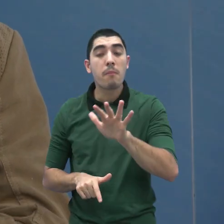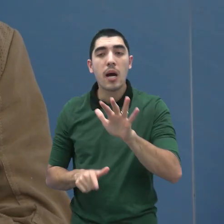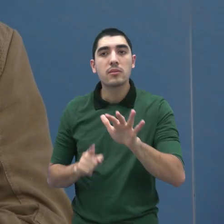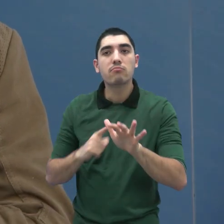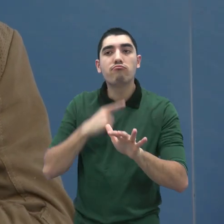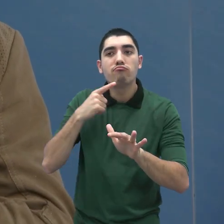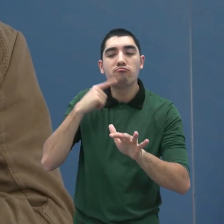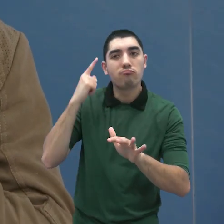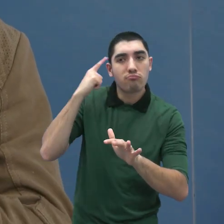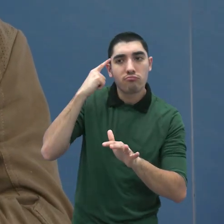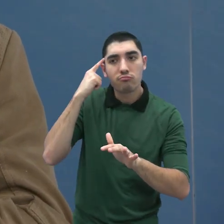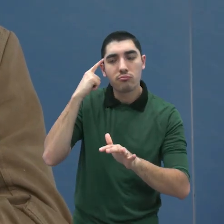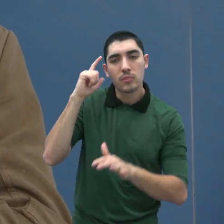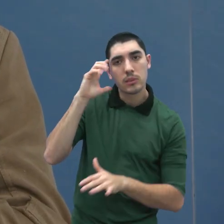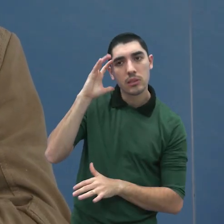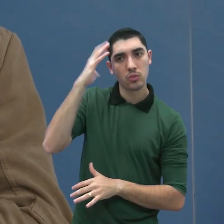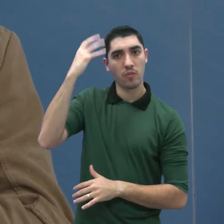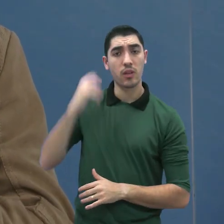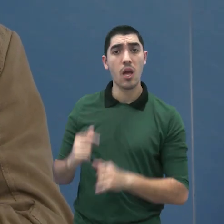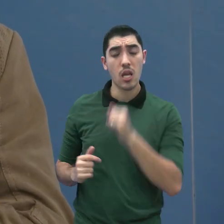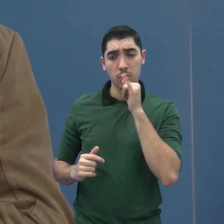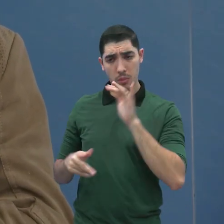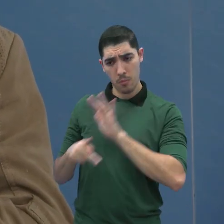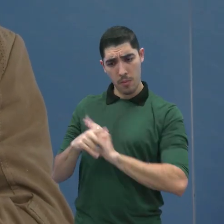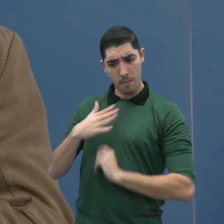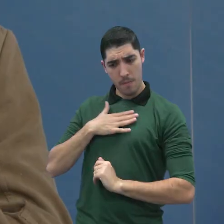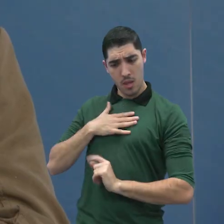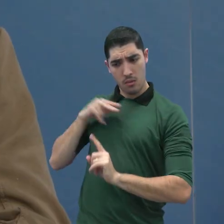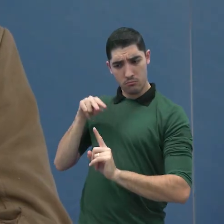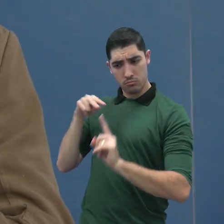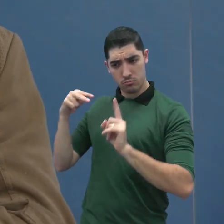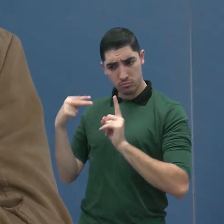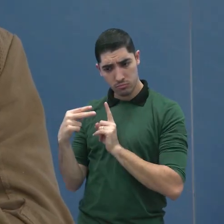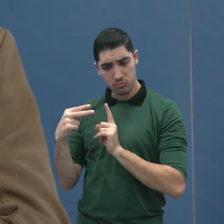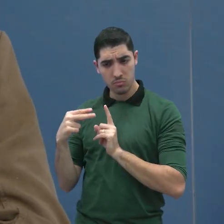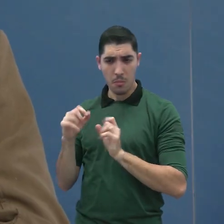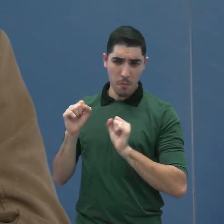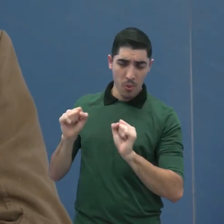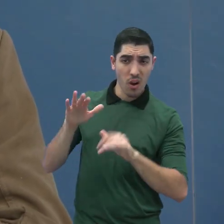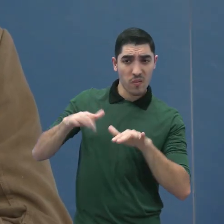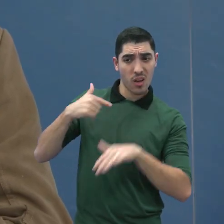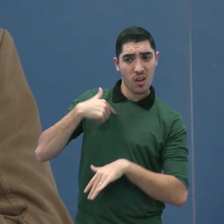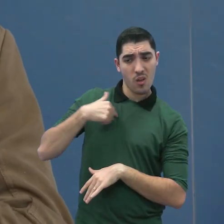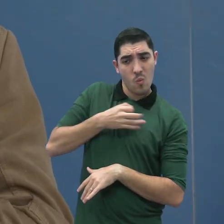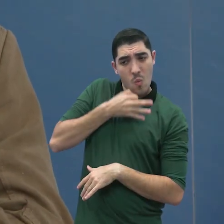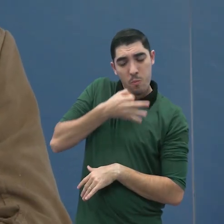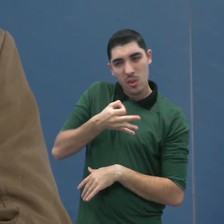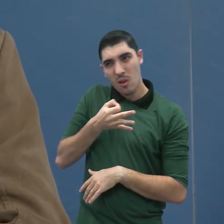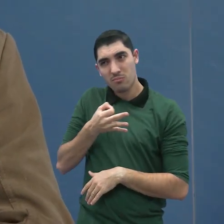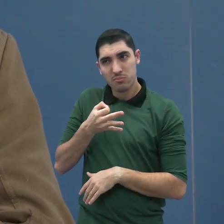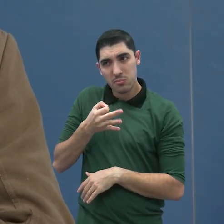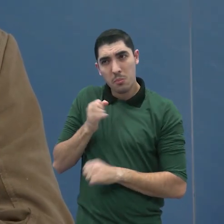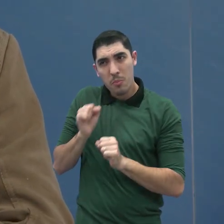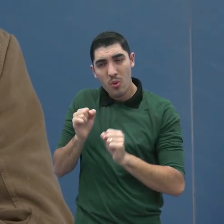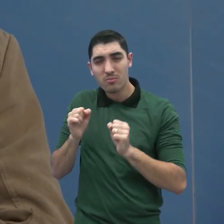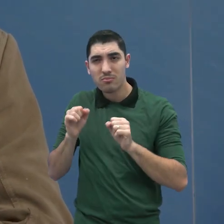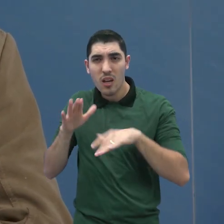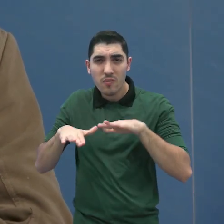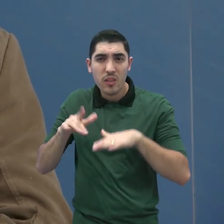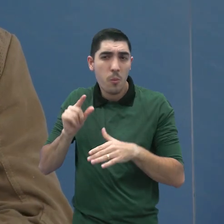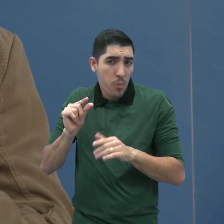em pensar, será que meu ponto de vista, a minha visão de mundo também não pode estar um pouco distorcida? E por que isso é difícil,